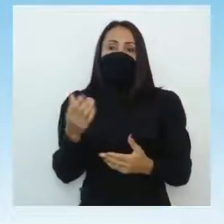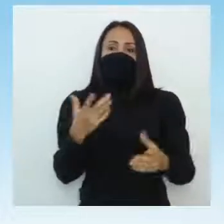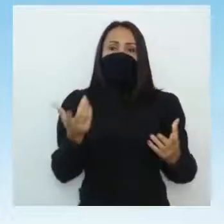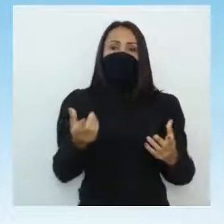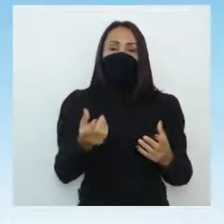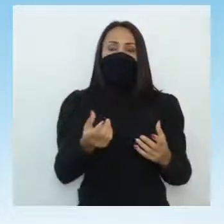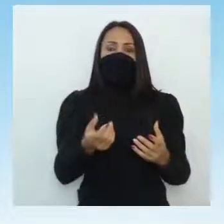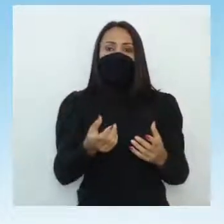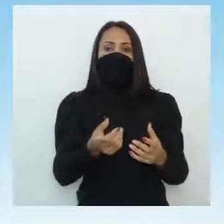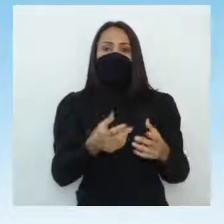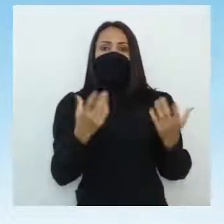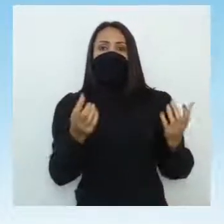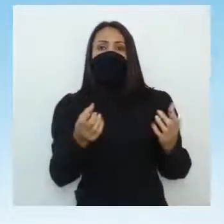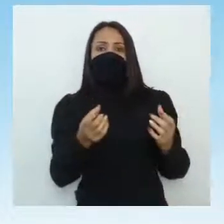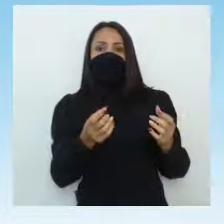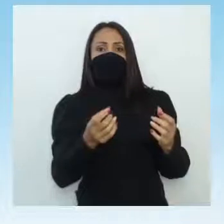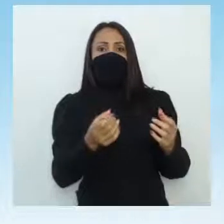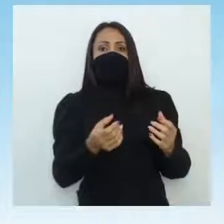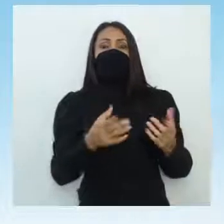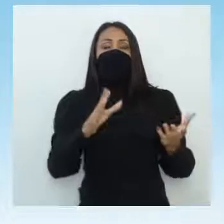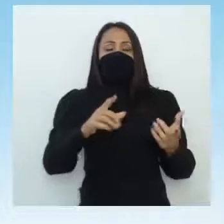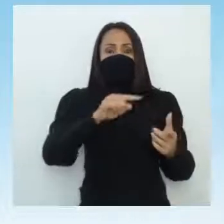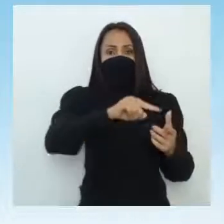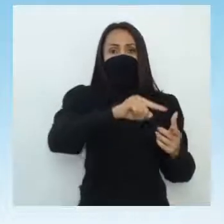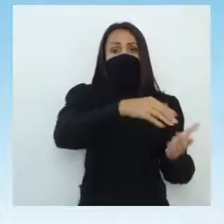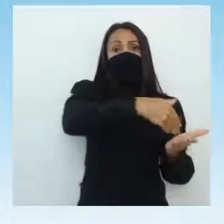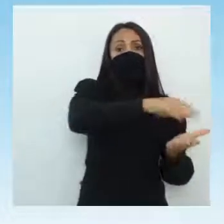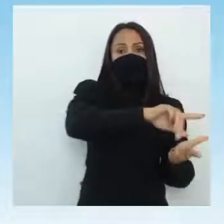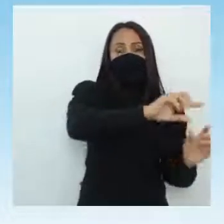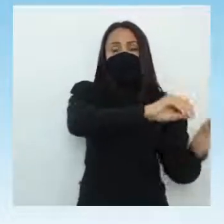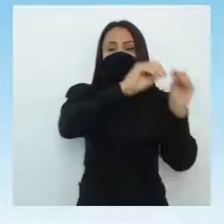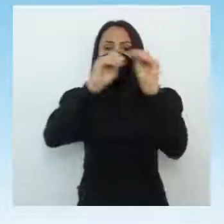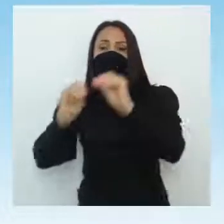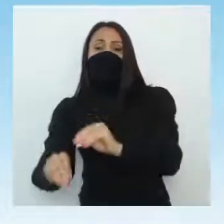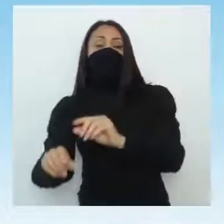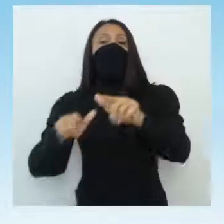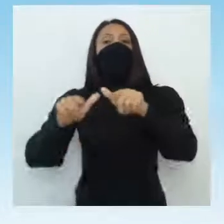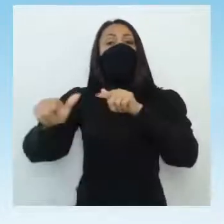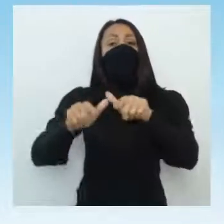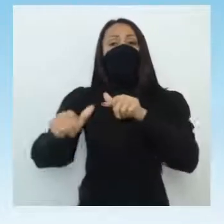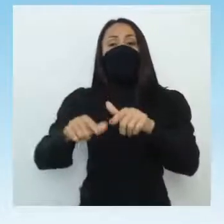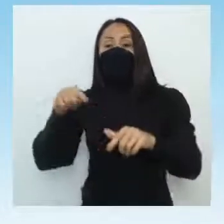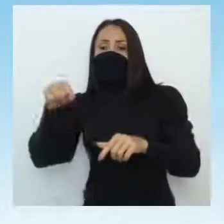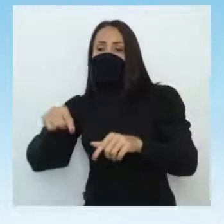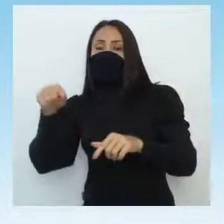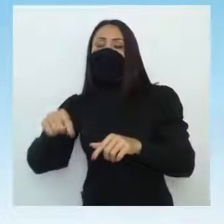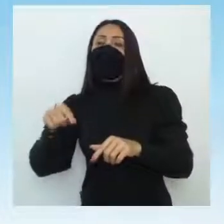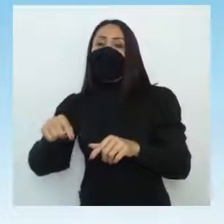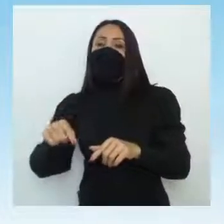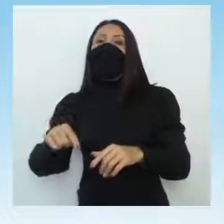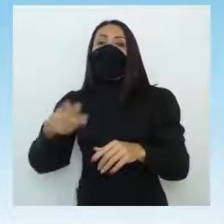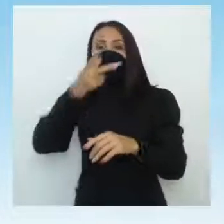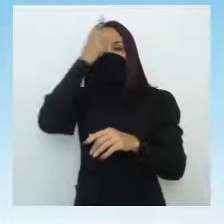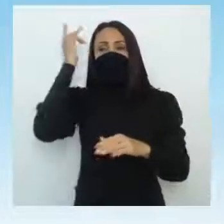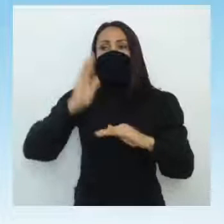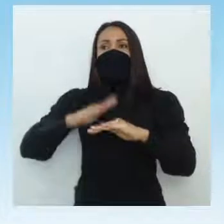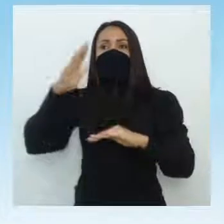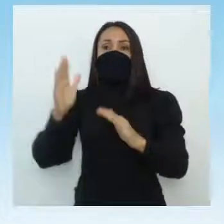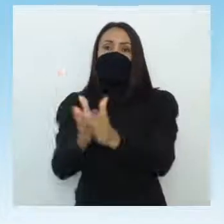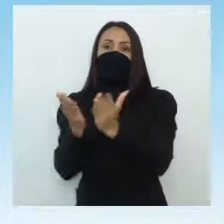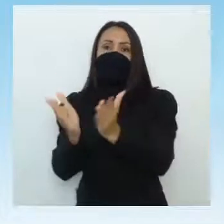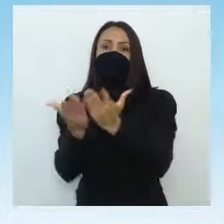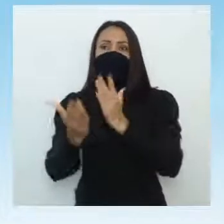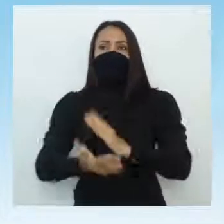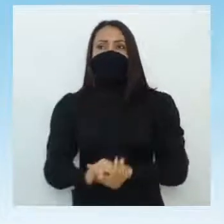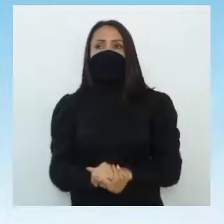o trabalho nas escolas para partir justamente trabalhando com os mais empobrecidos. E aqui trago